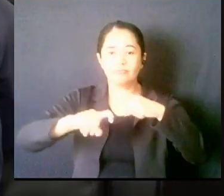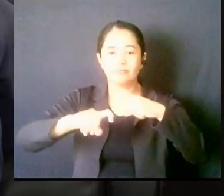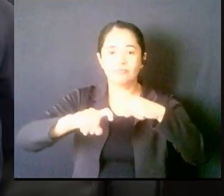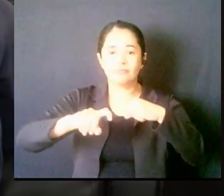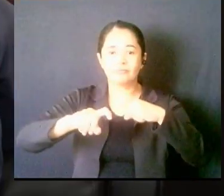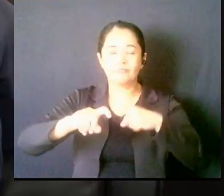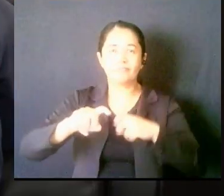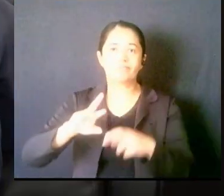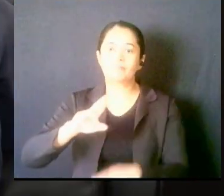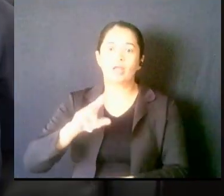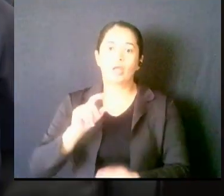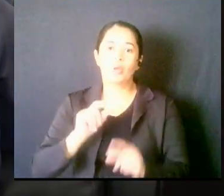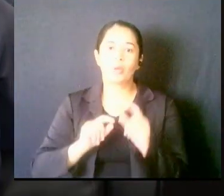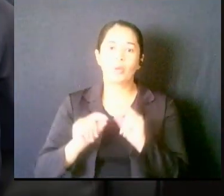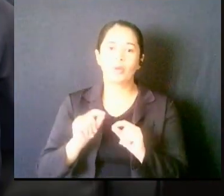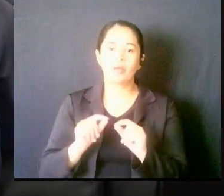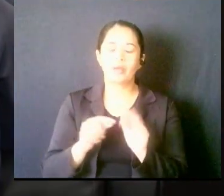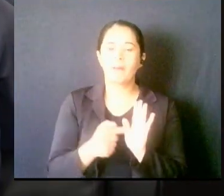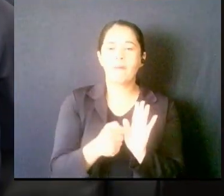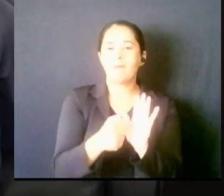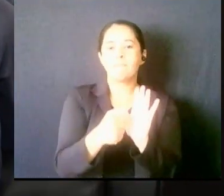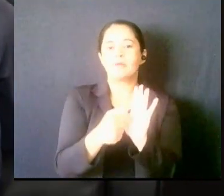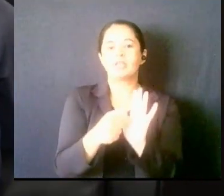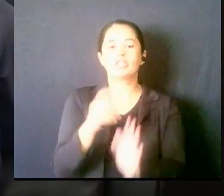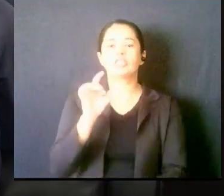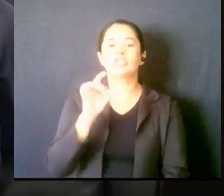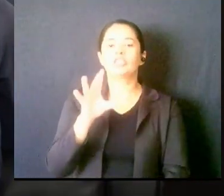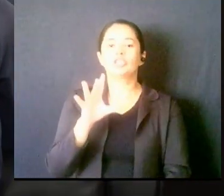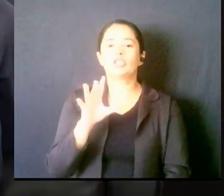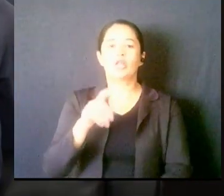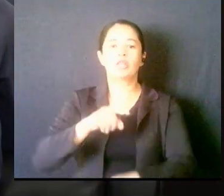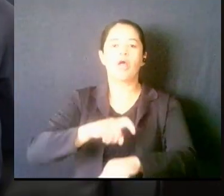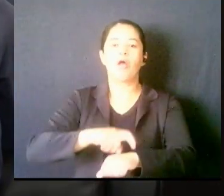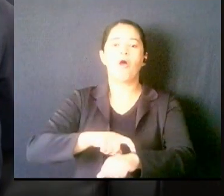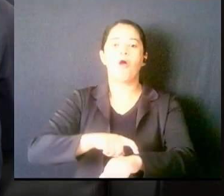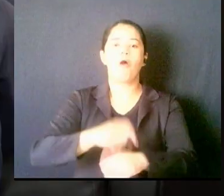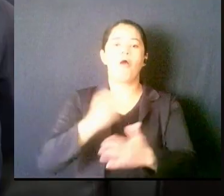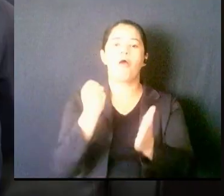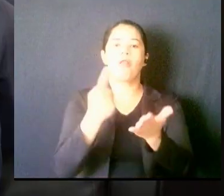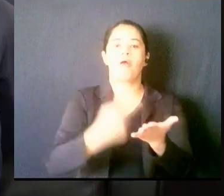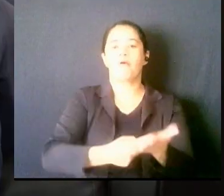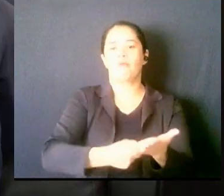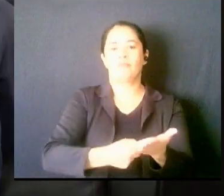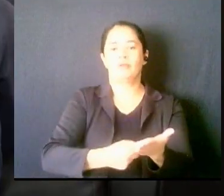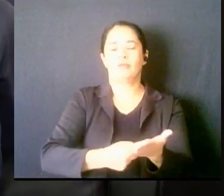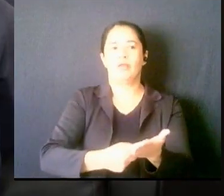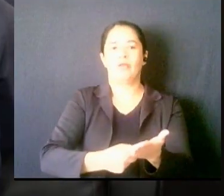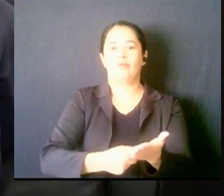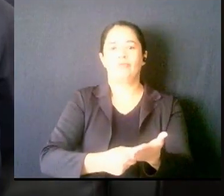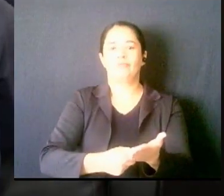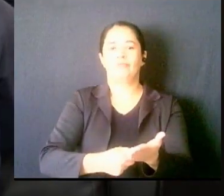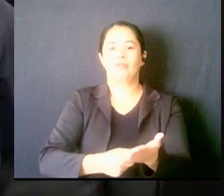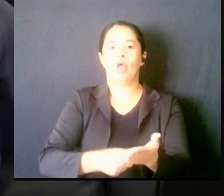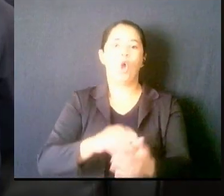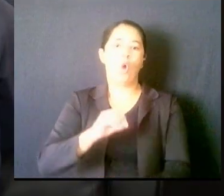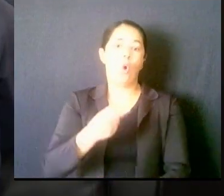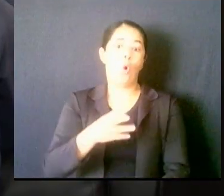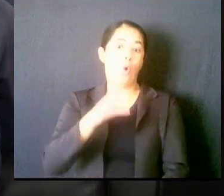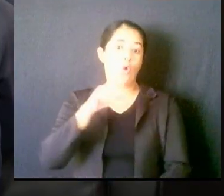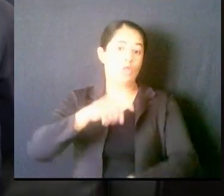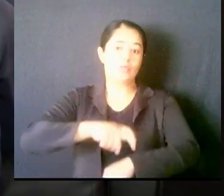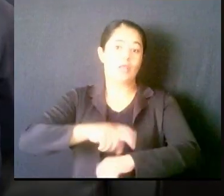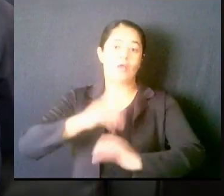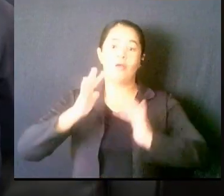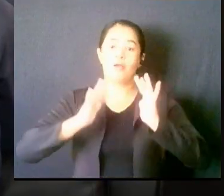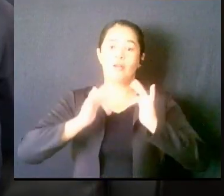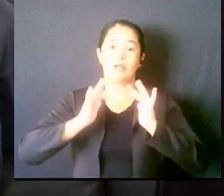isso apareça apenas em determinado momento, apenas quando a adolescente está namorando ou o